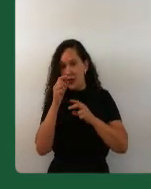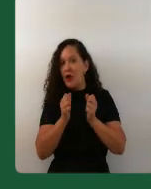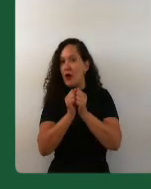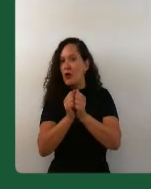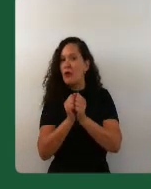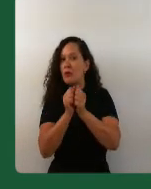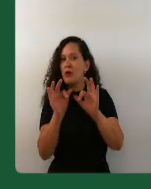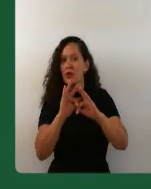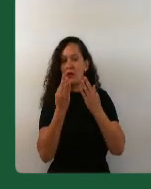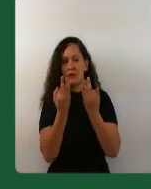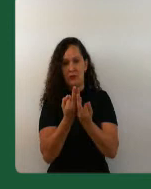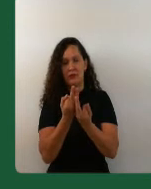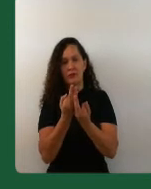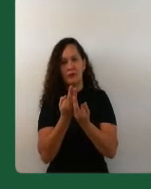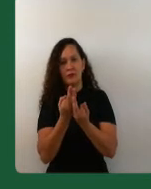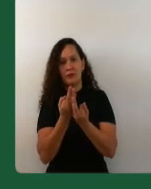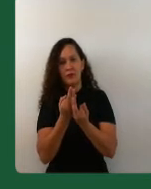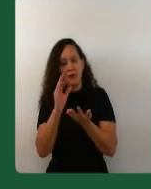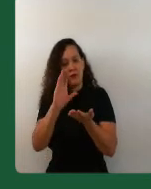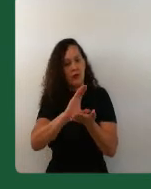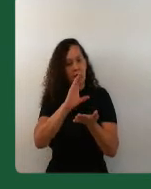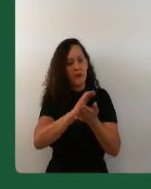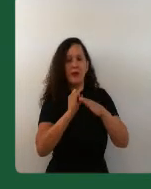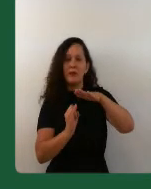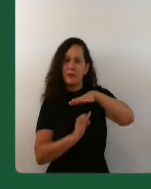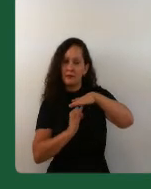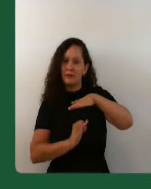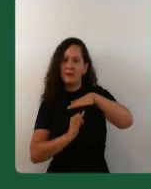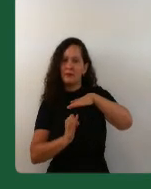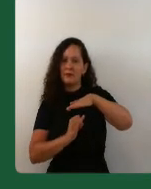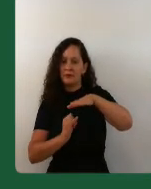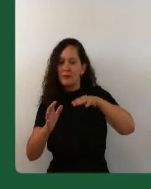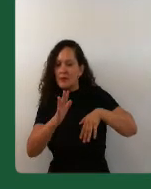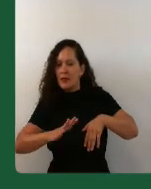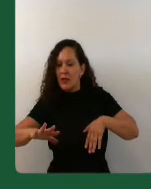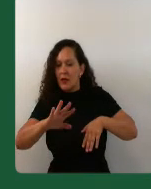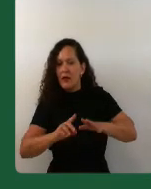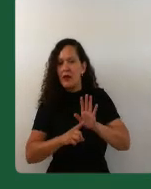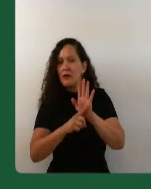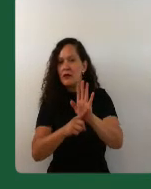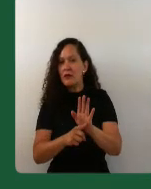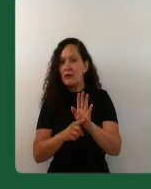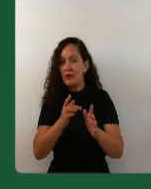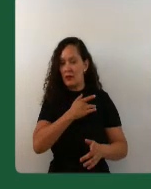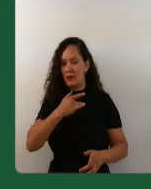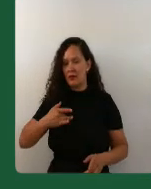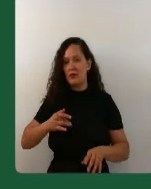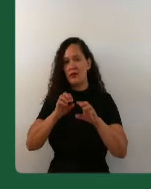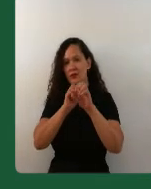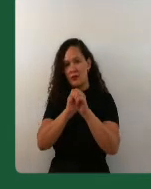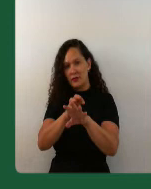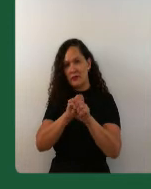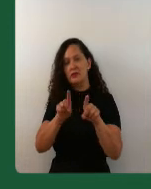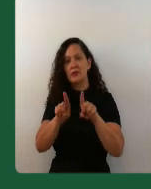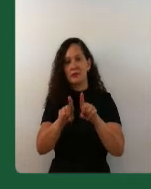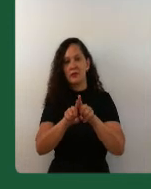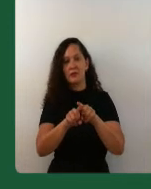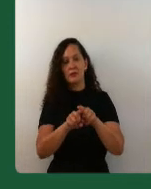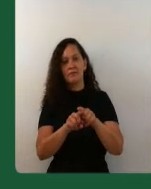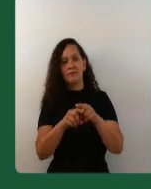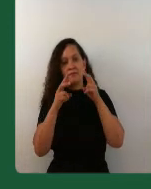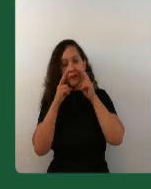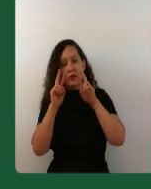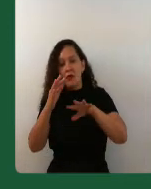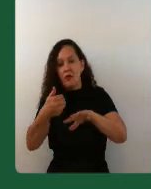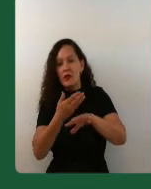das famílias, são mobilizados recursos institucionais no campo da assistência, saúde e educação, visando o